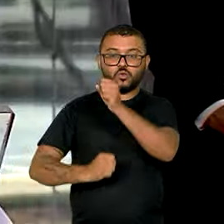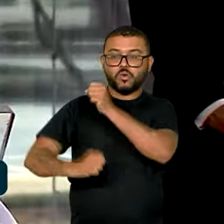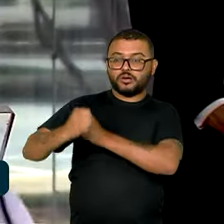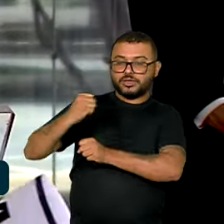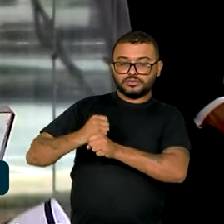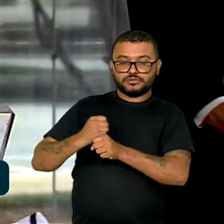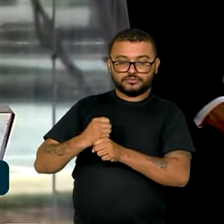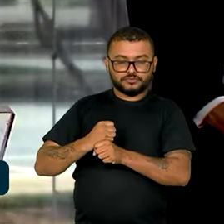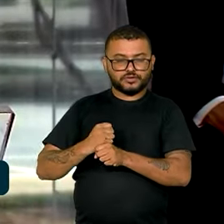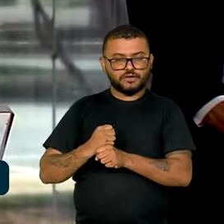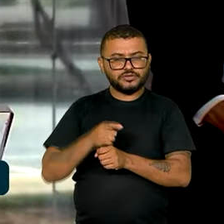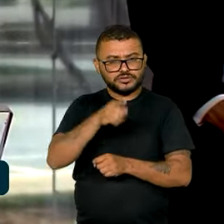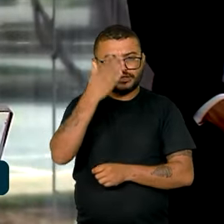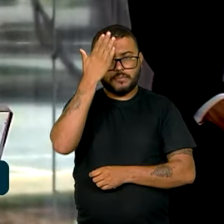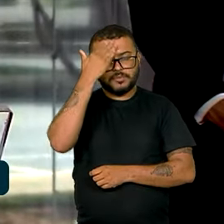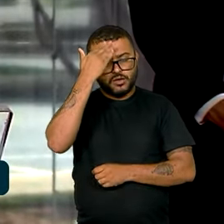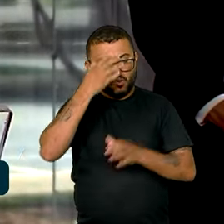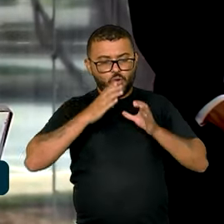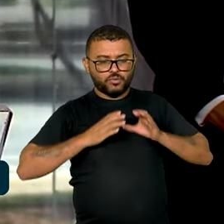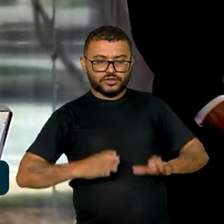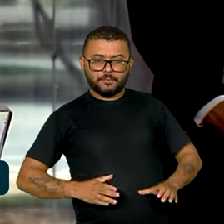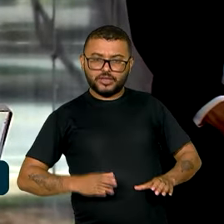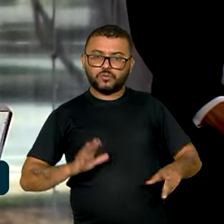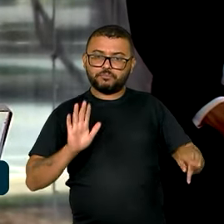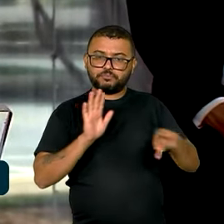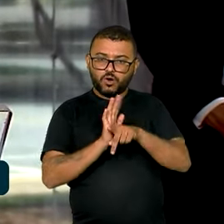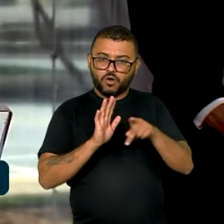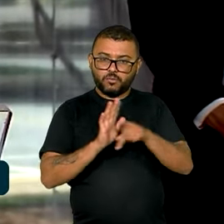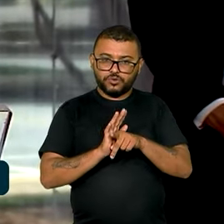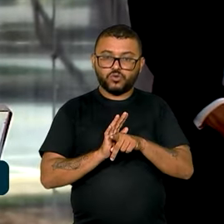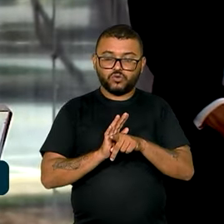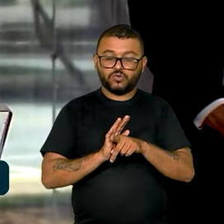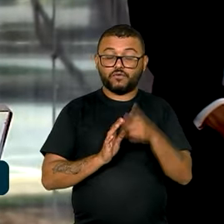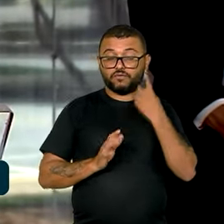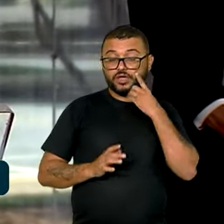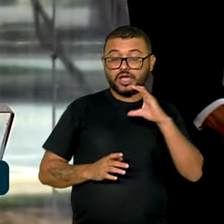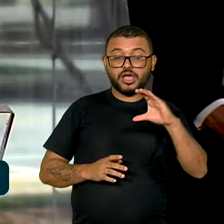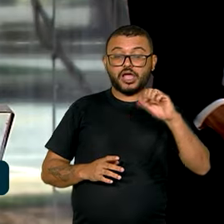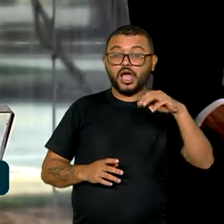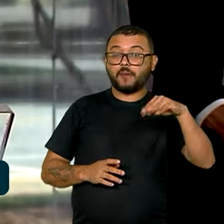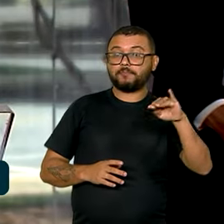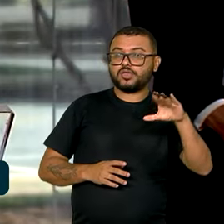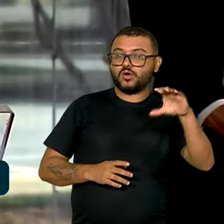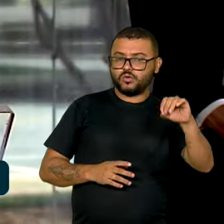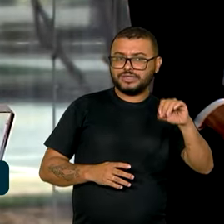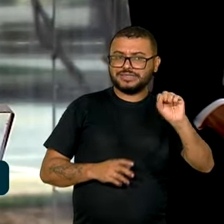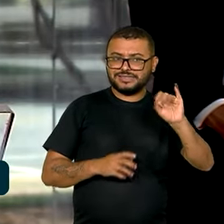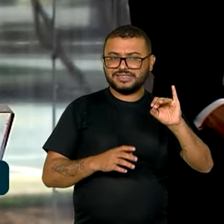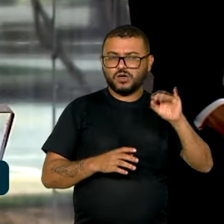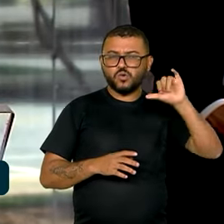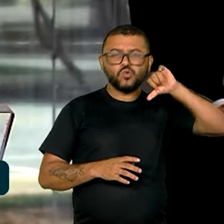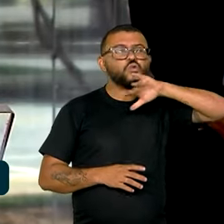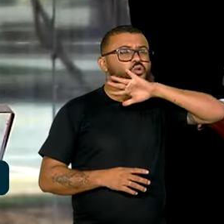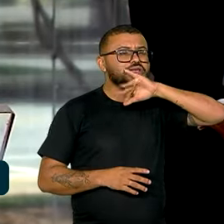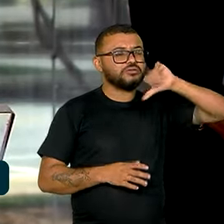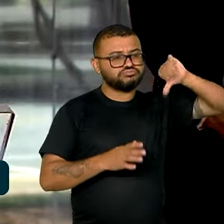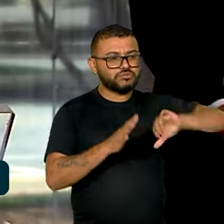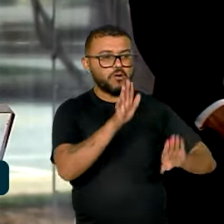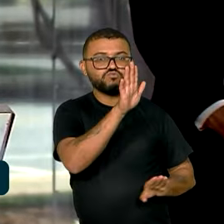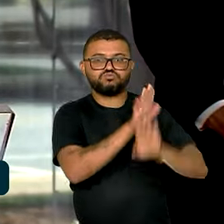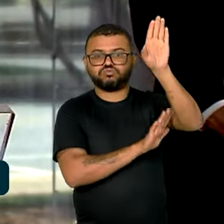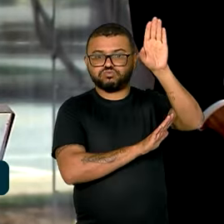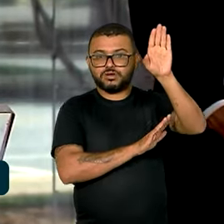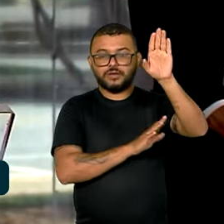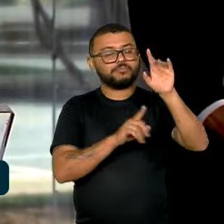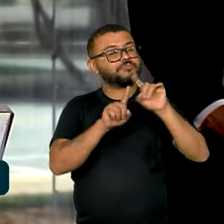passado. Como é que se comportou o câmbio? Quando vai mal, ele dispara, né?